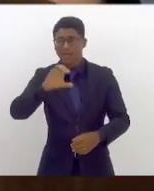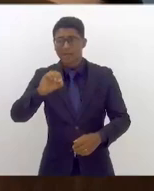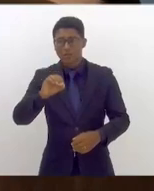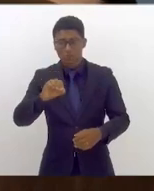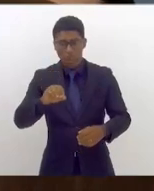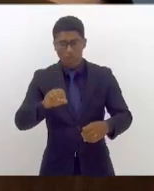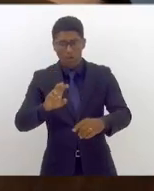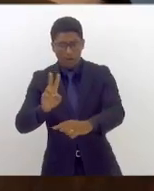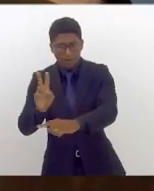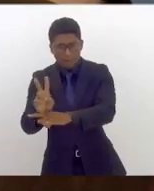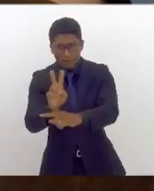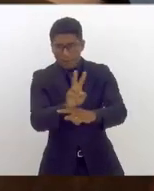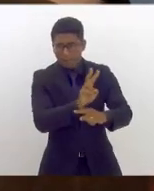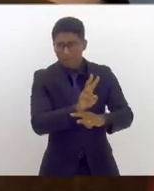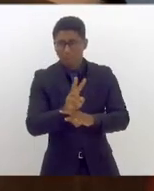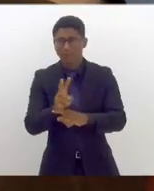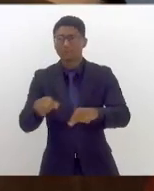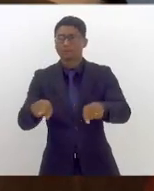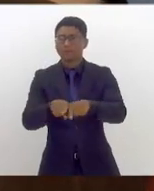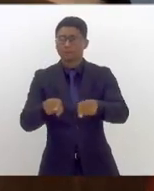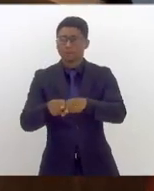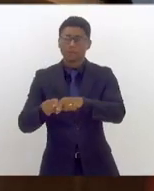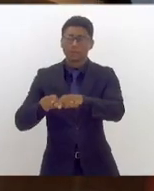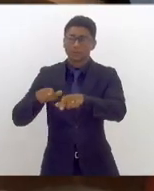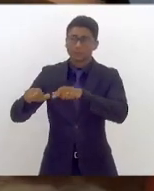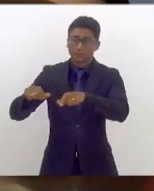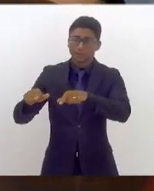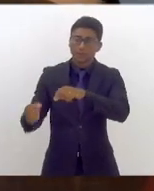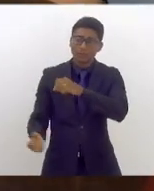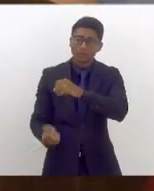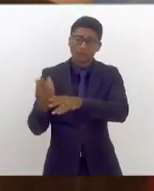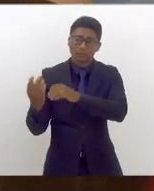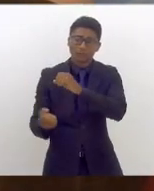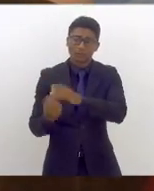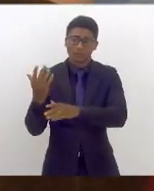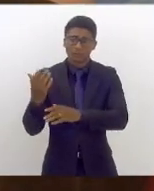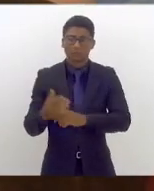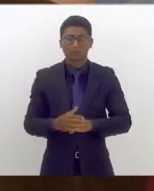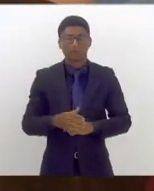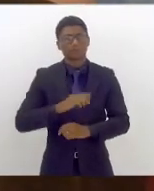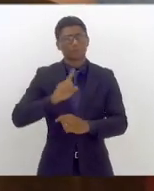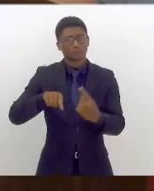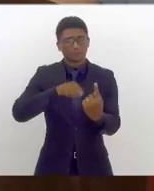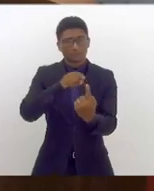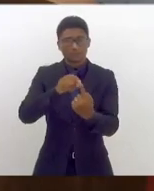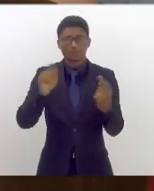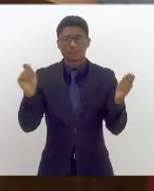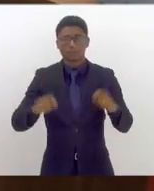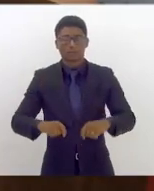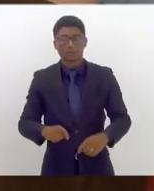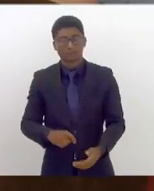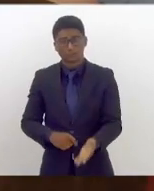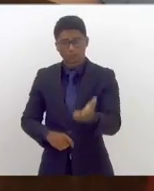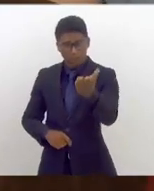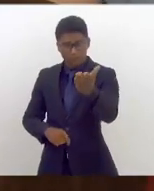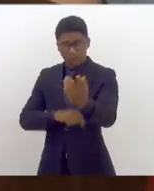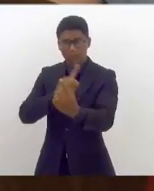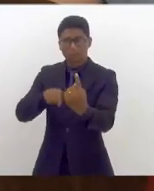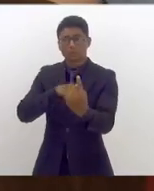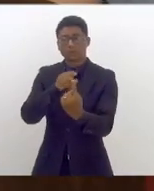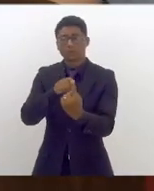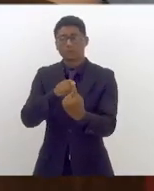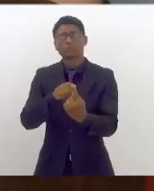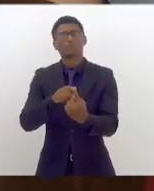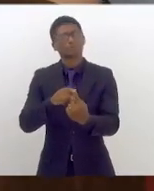a criação de empregos não são metas inconciliáveis o objetivo de vossa excelência pode